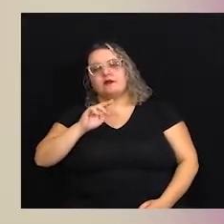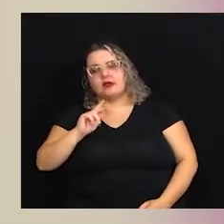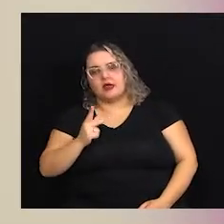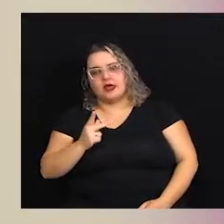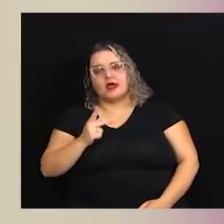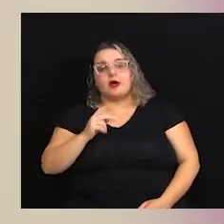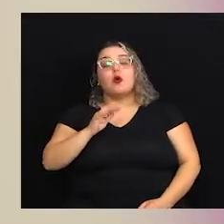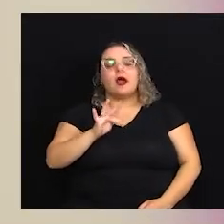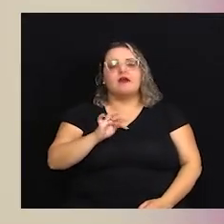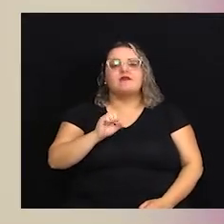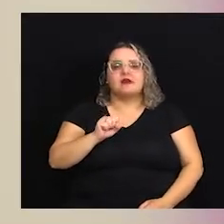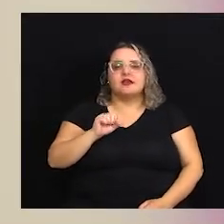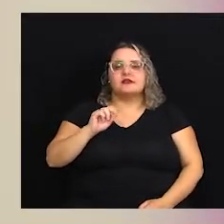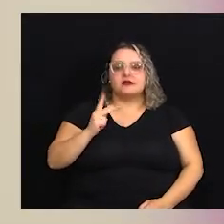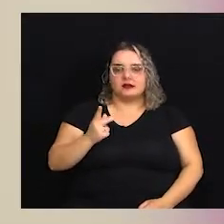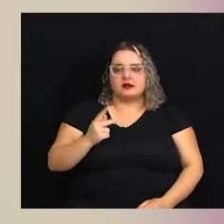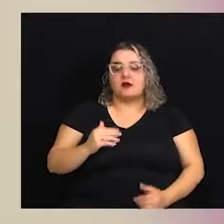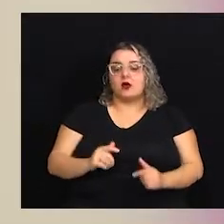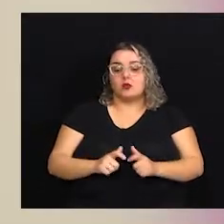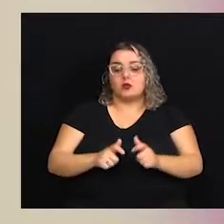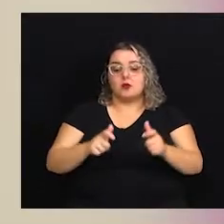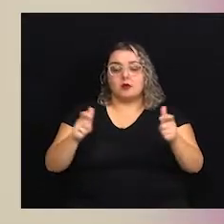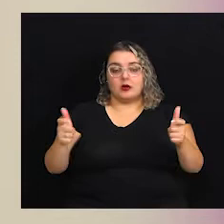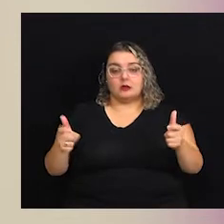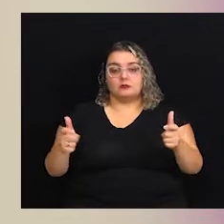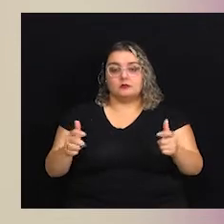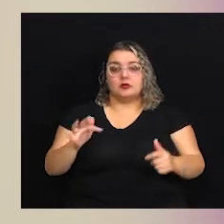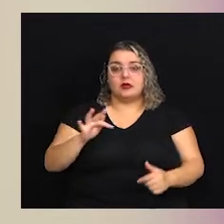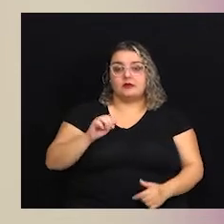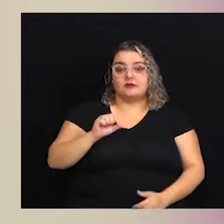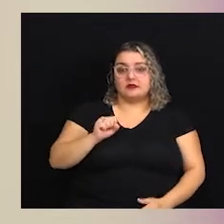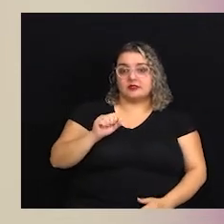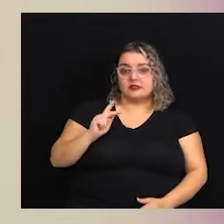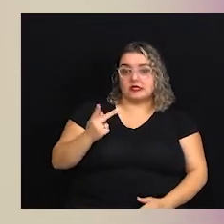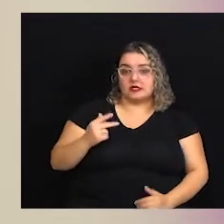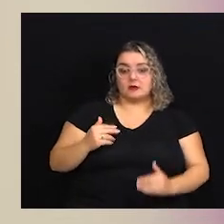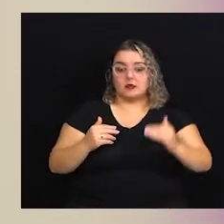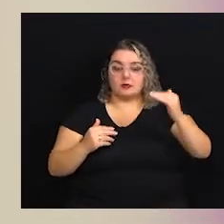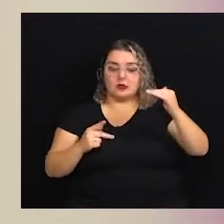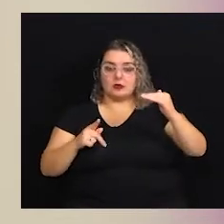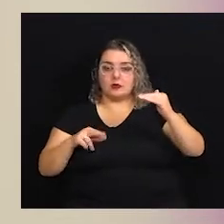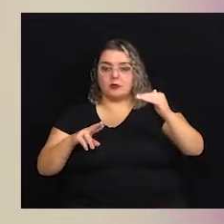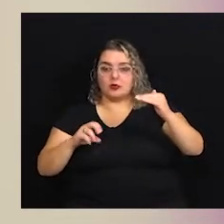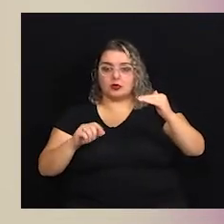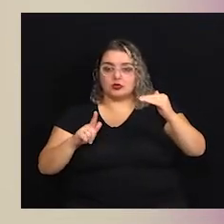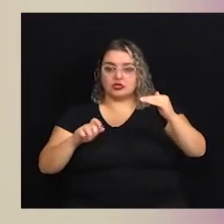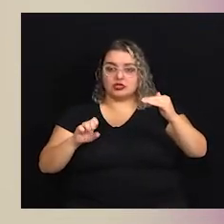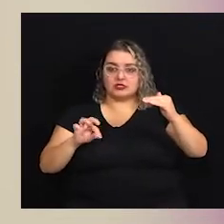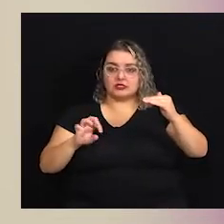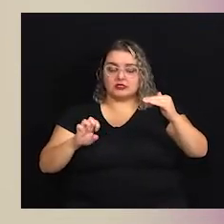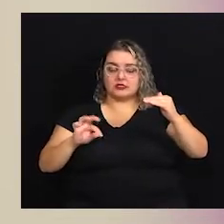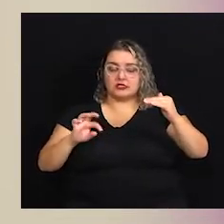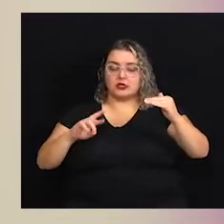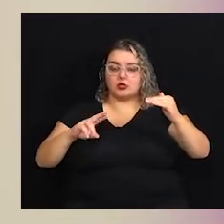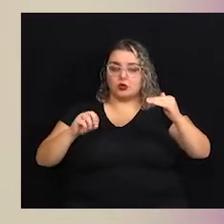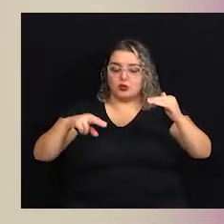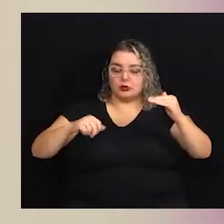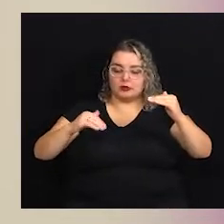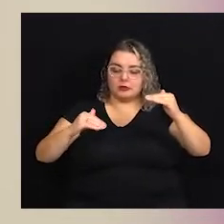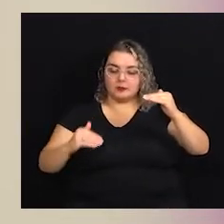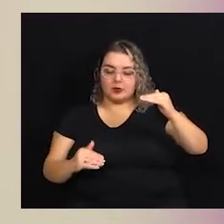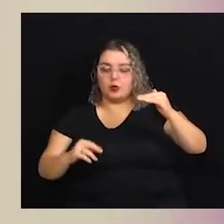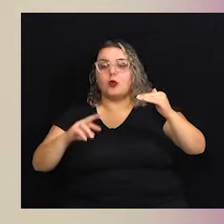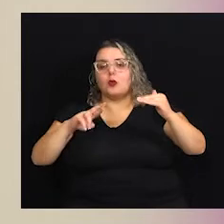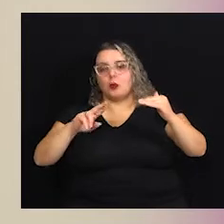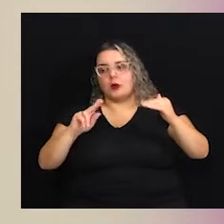aumentar. Então, o médico começa a acompanhar FSH para mais, progesterona para menos. O